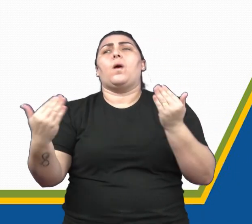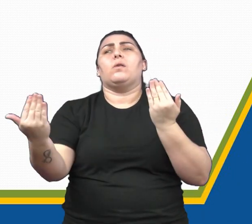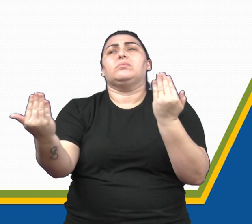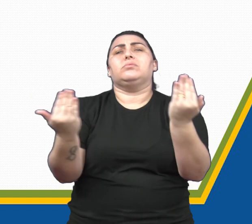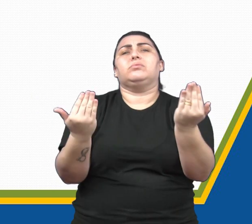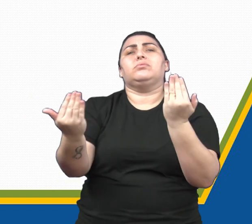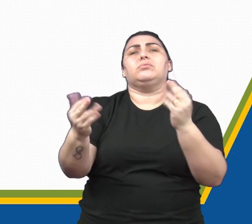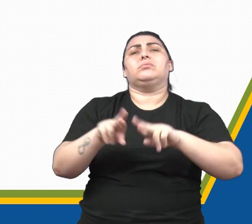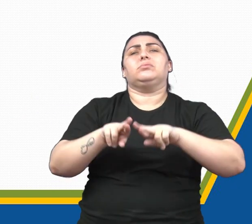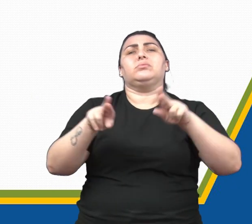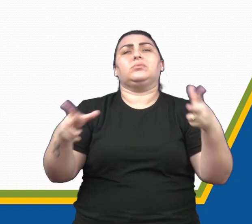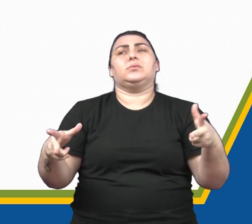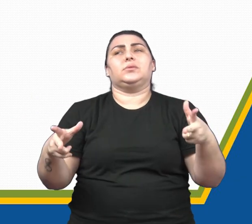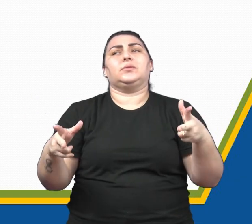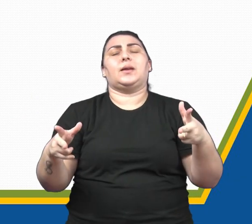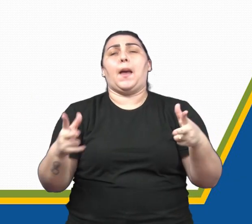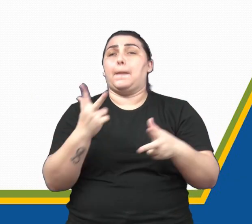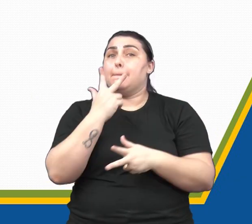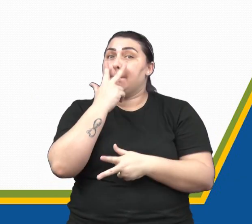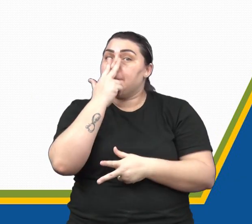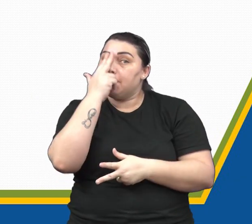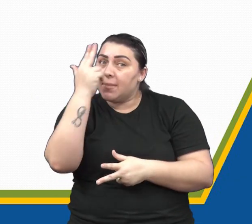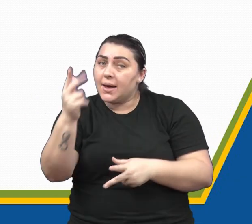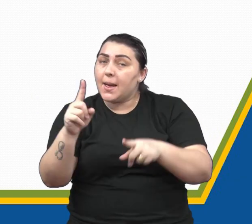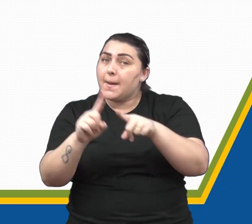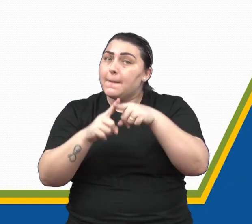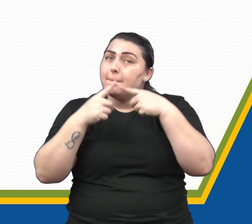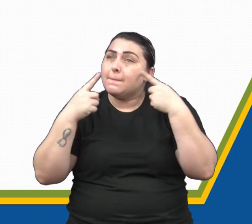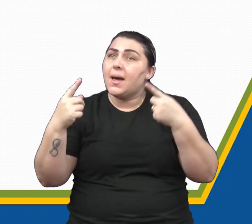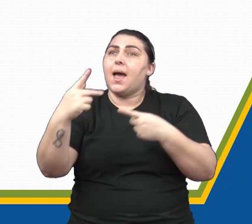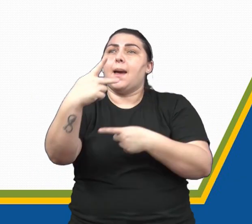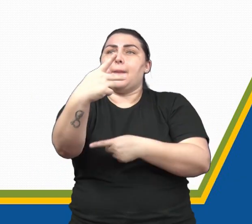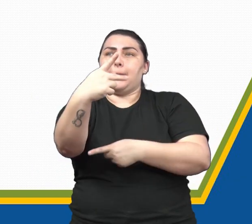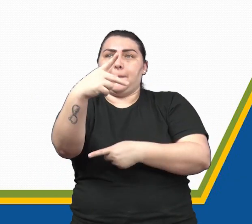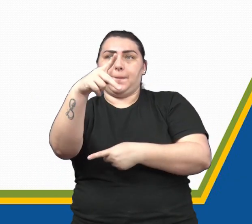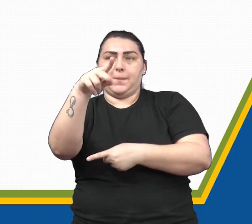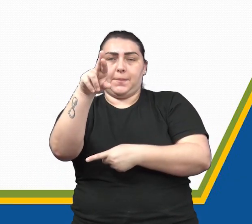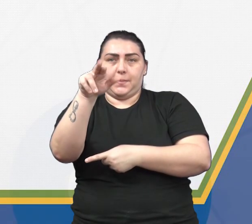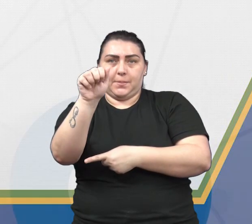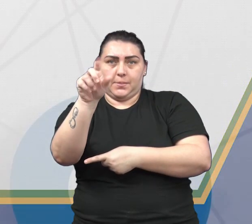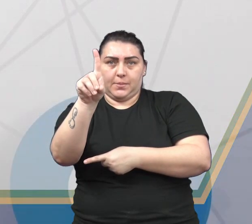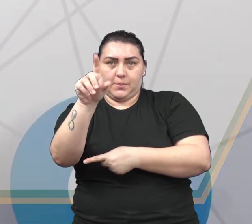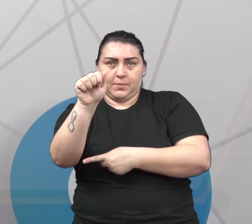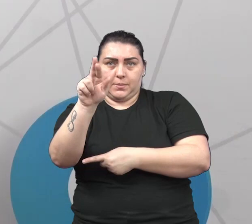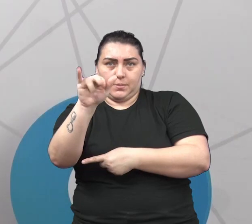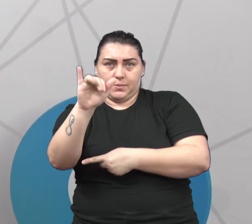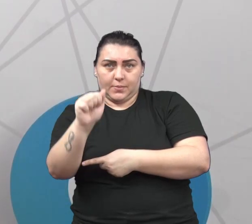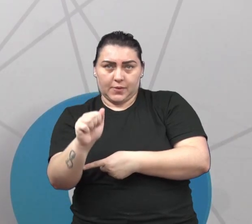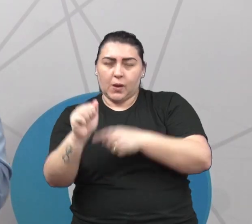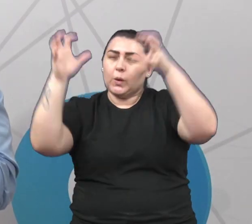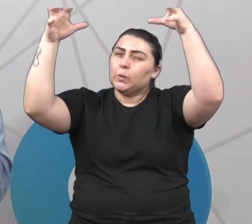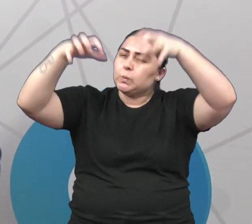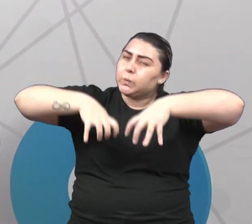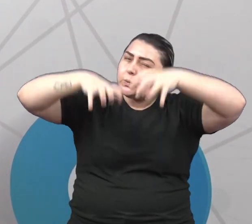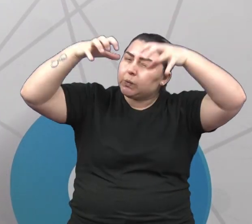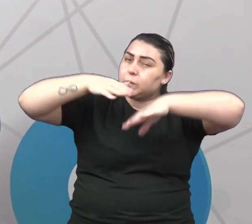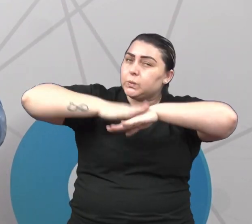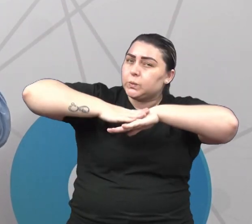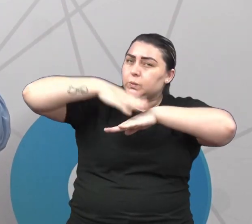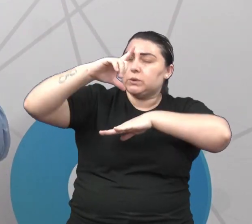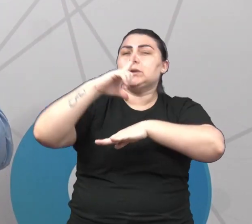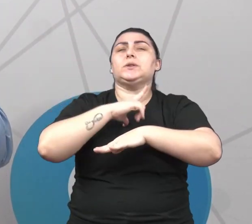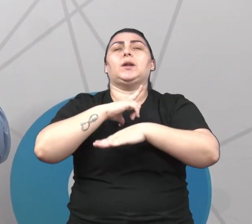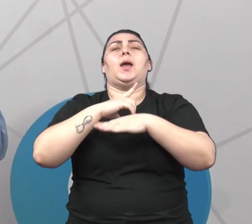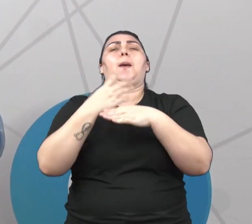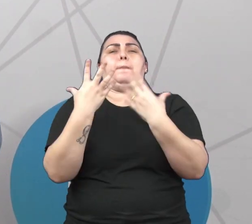para as estepes? São muito parecidas, mas as pradarias, pessoal, elas chovem mais, tá? Tem